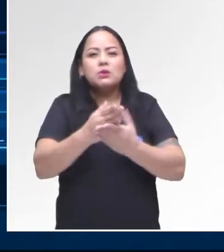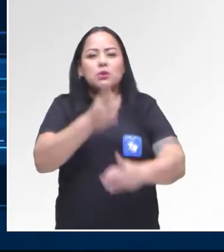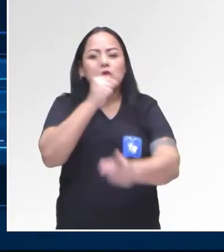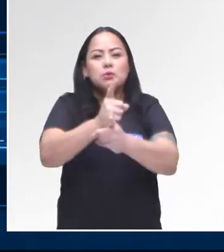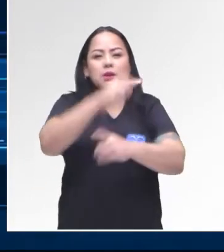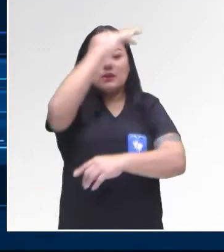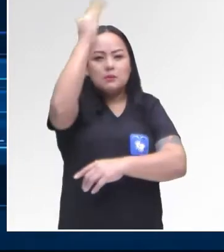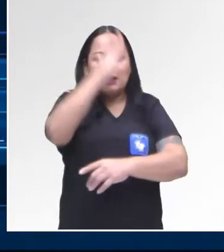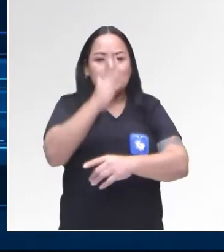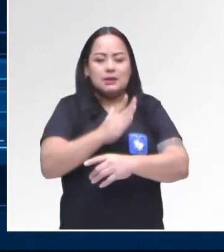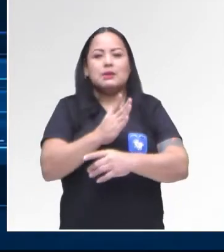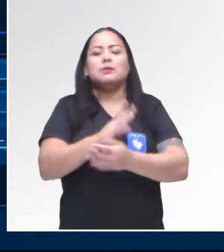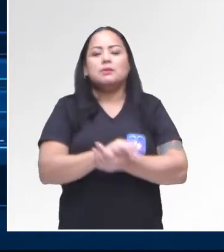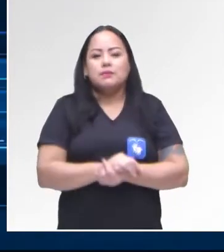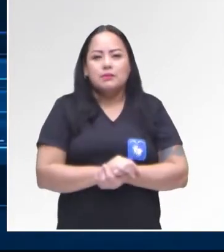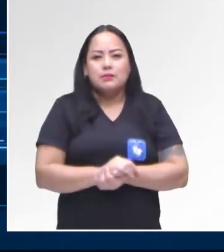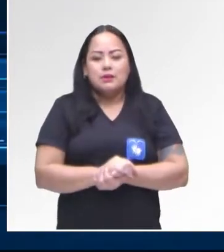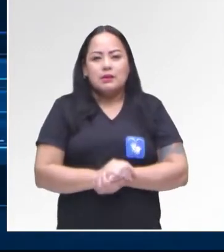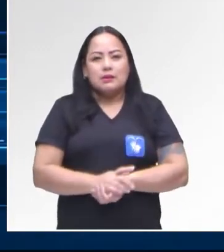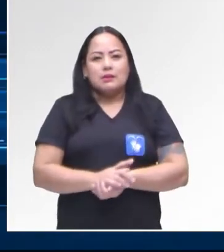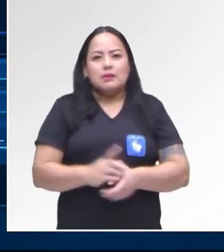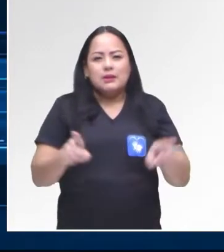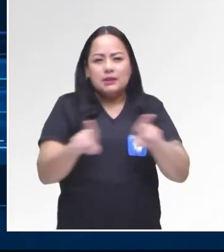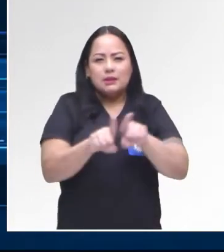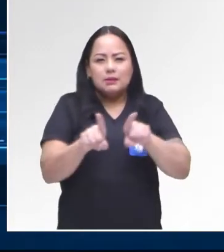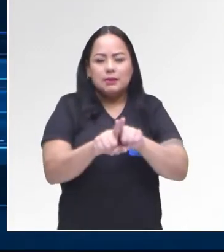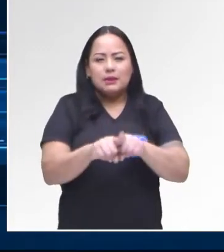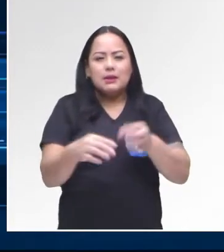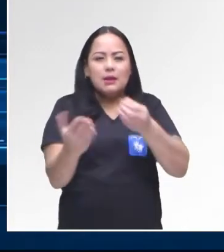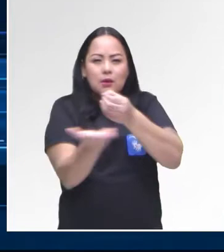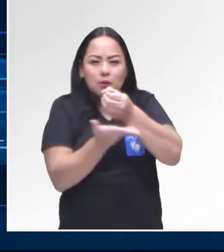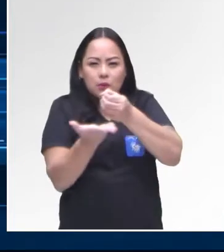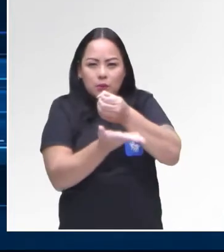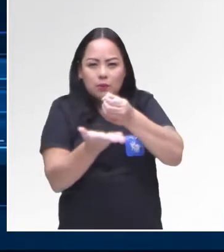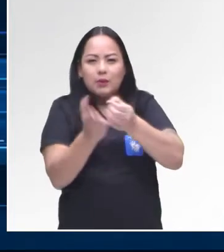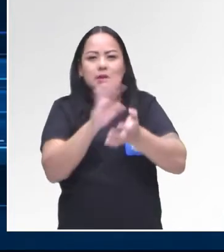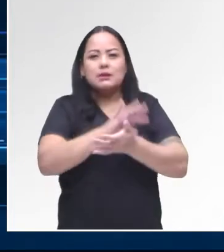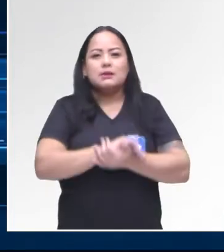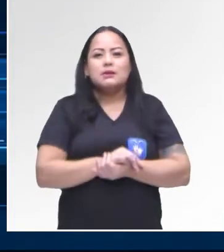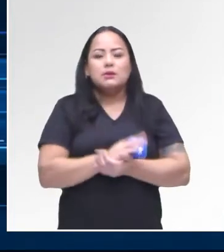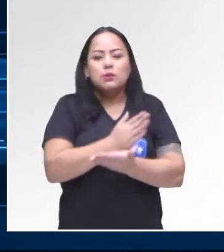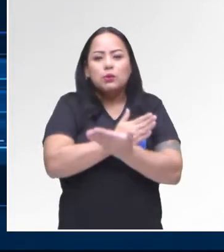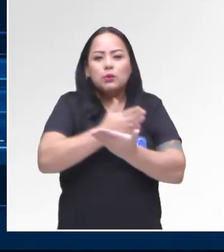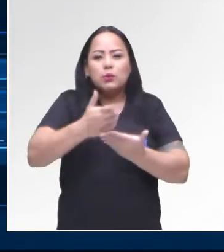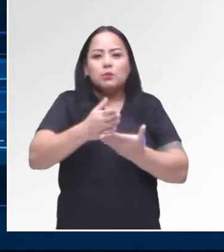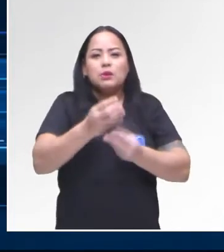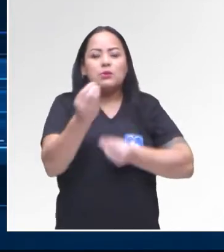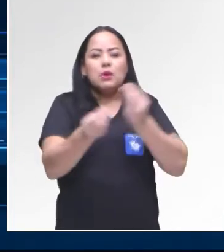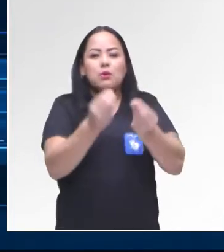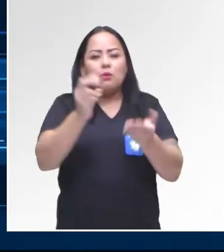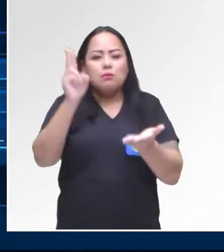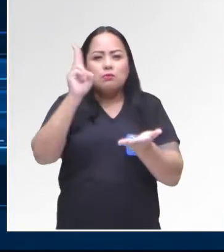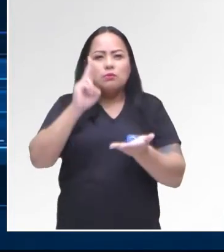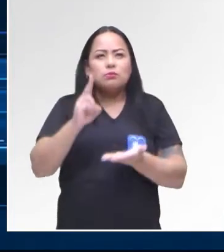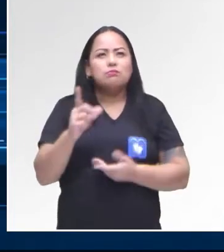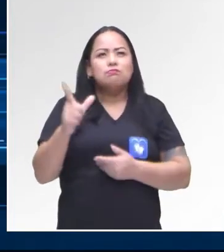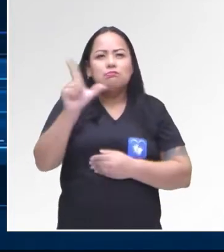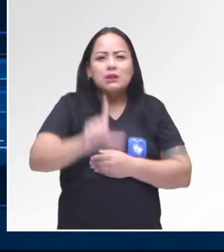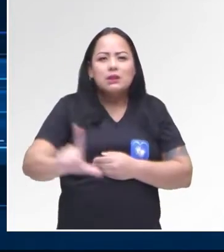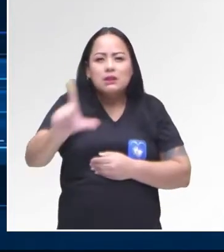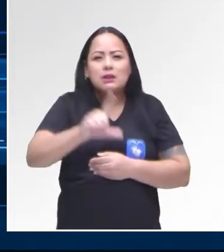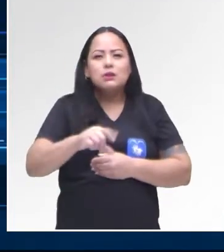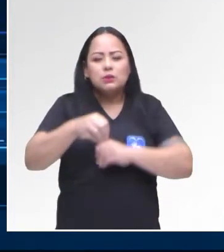por exemplo, o quinhentismo também, e basicamente, no início, era uma literatura de